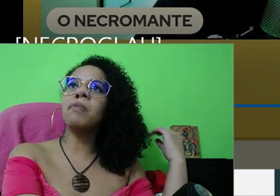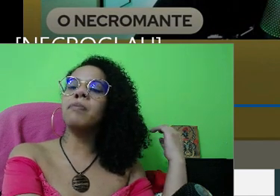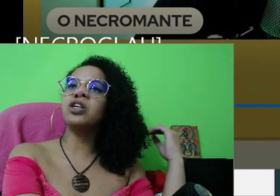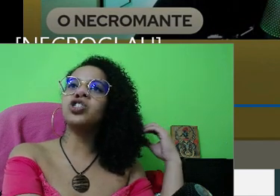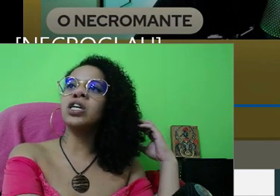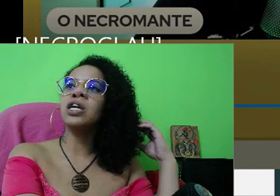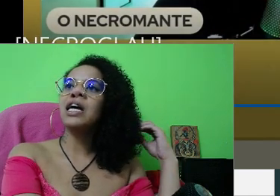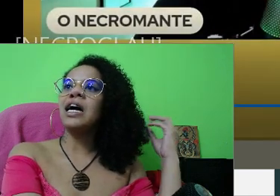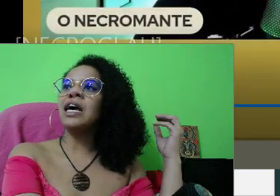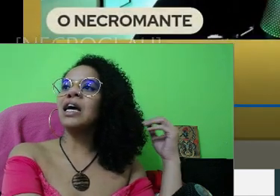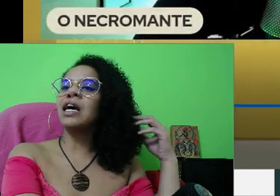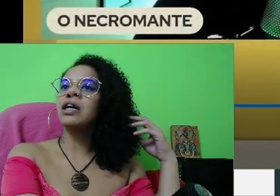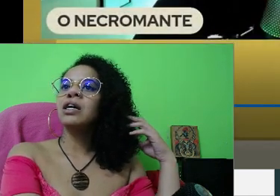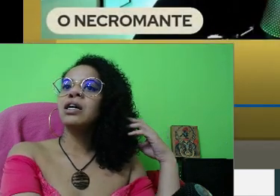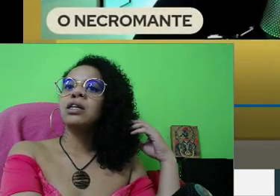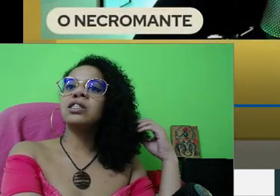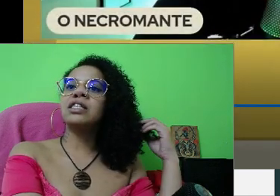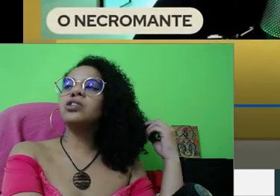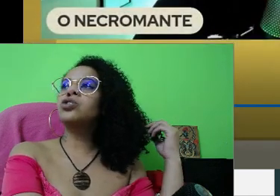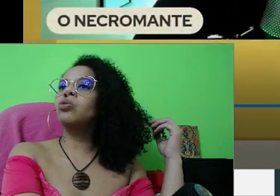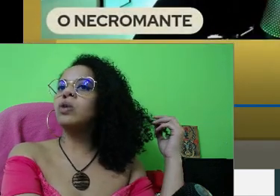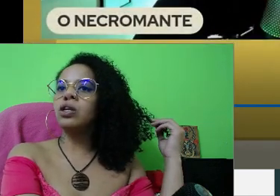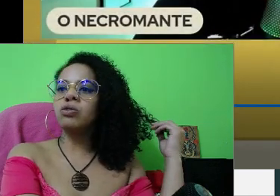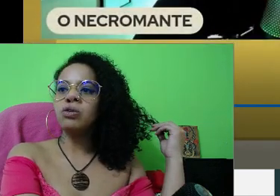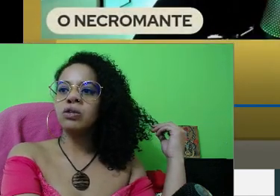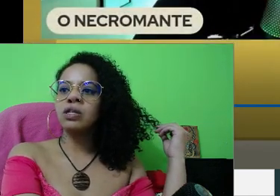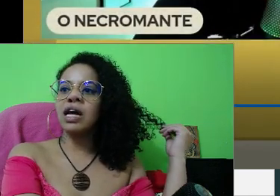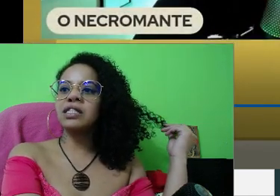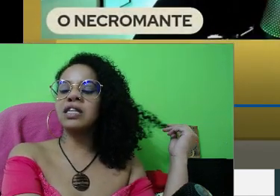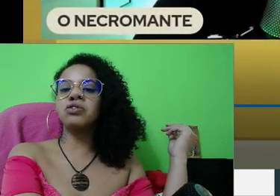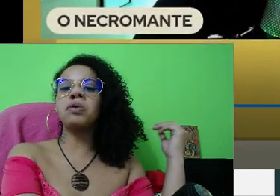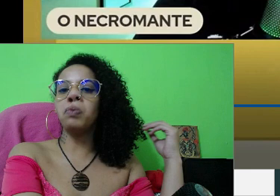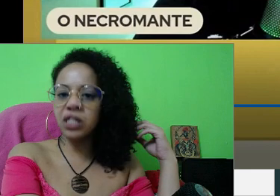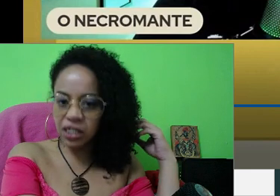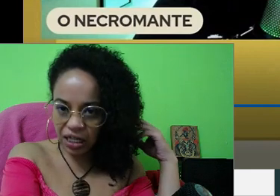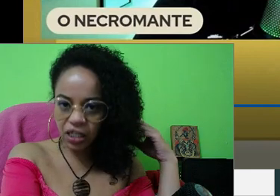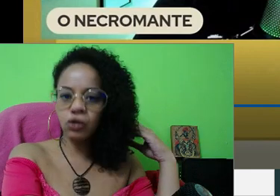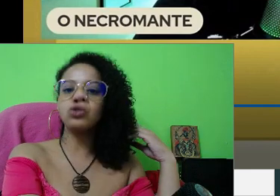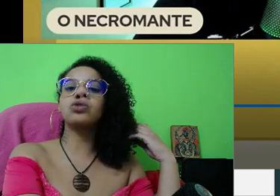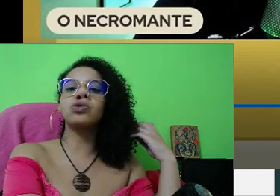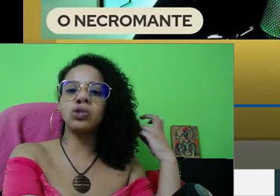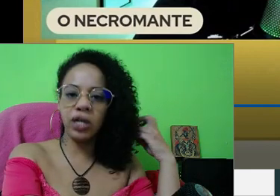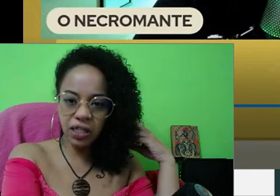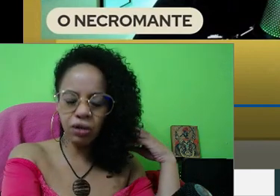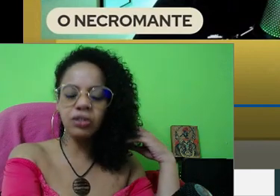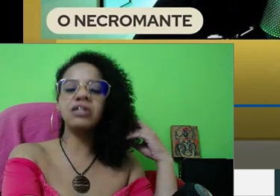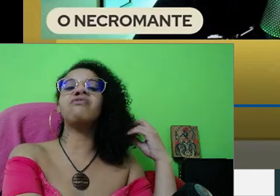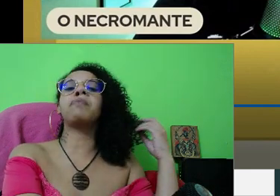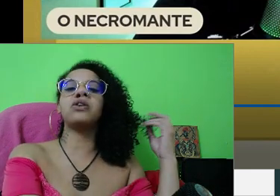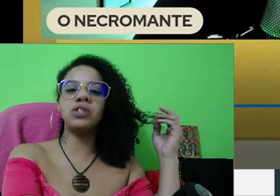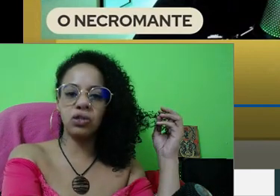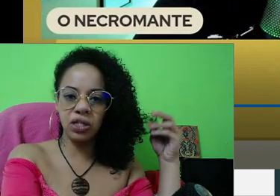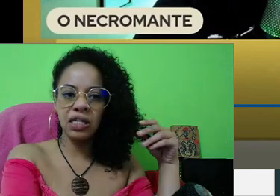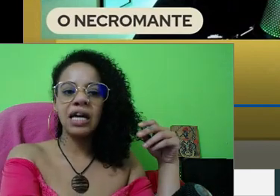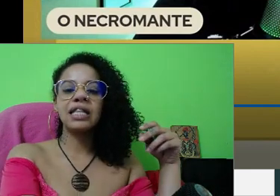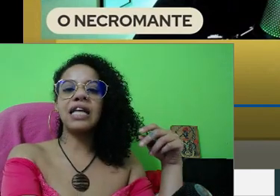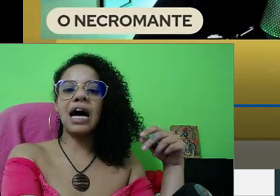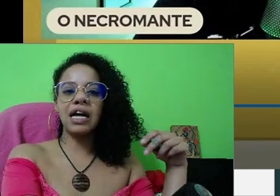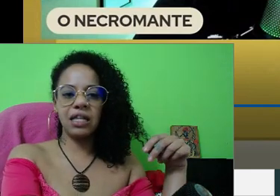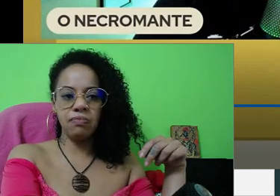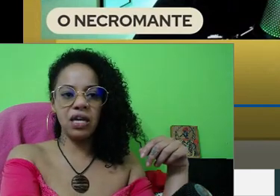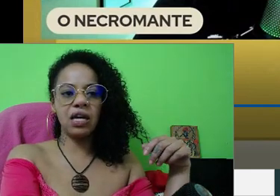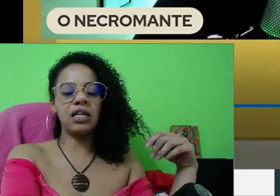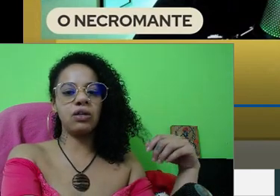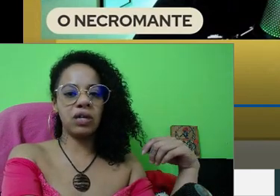o país extremamente destruído né sendo que muitas dessas construções inclusive para os setores